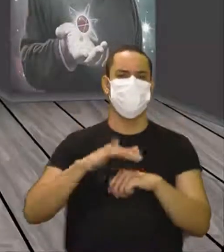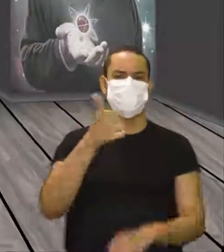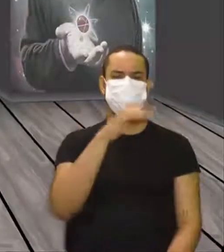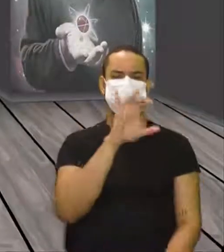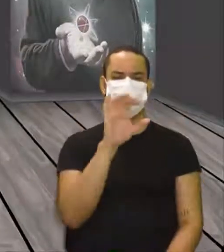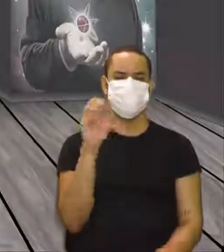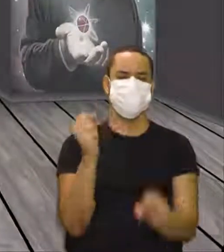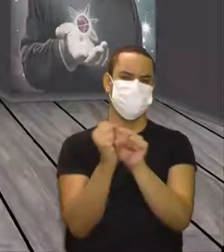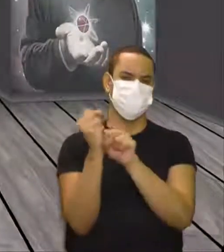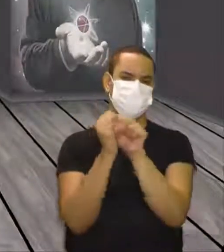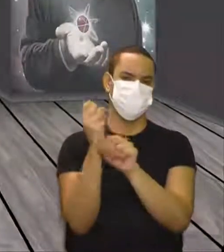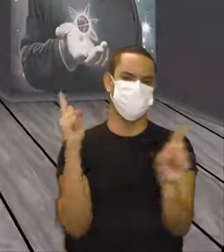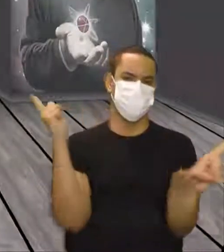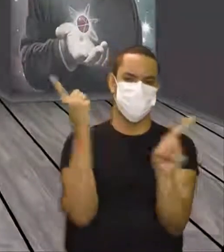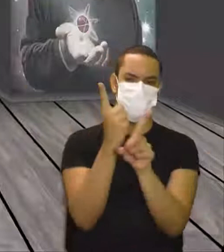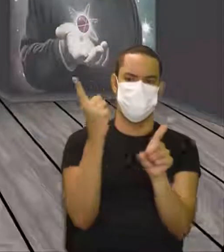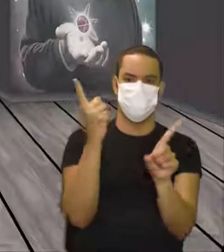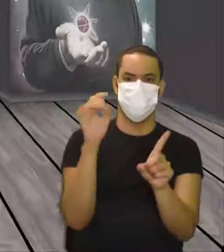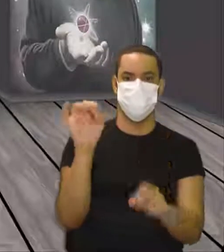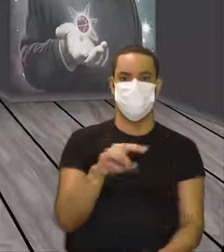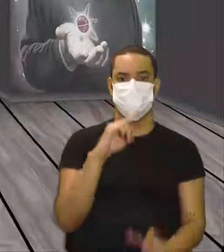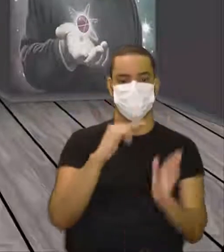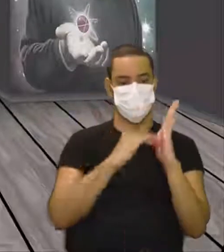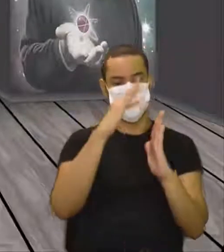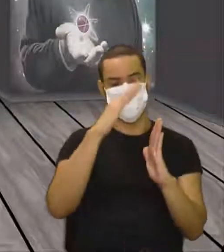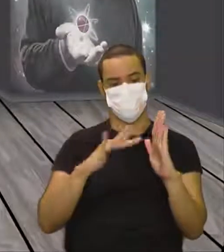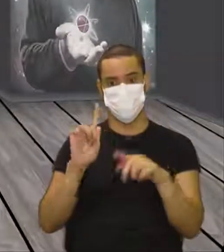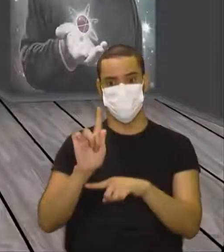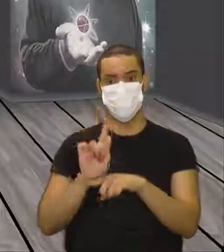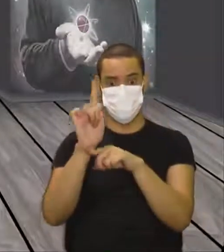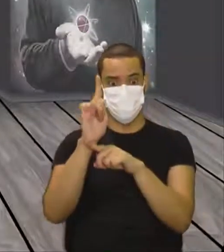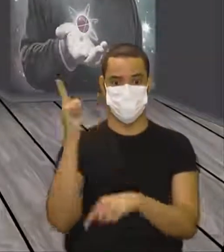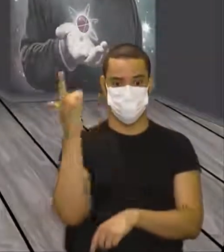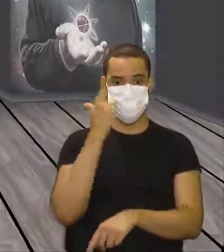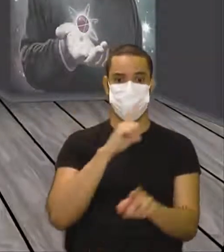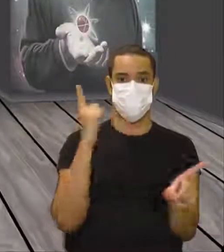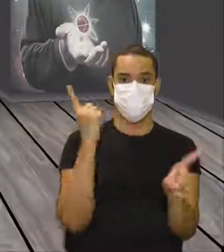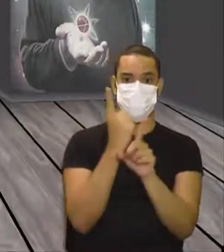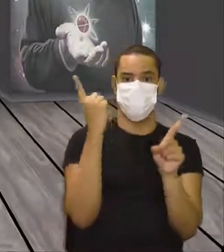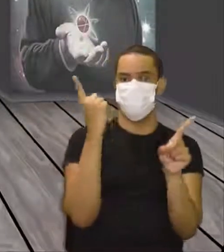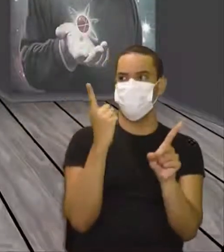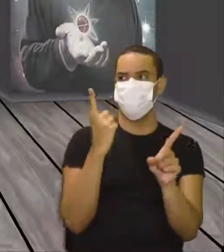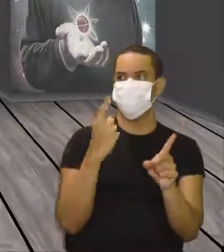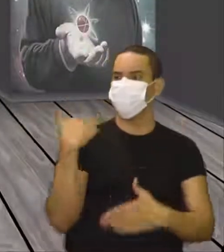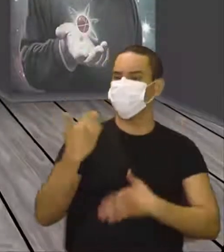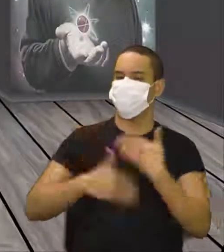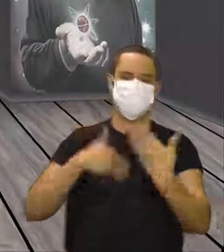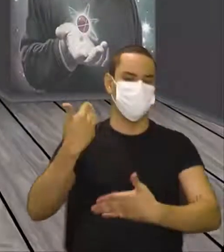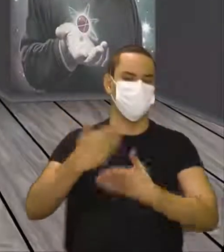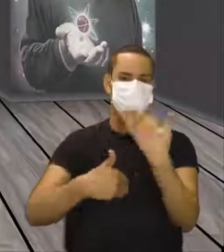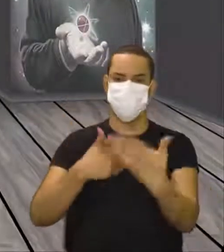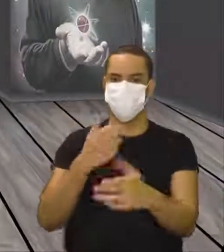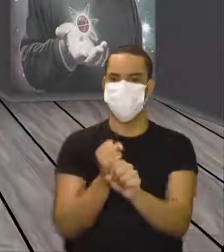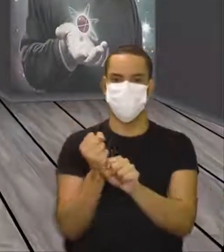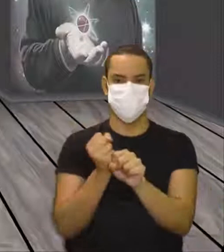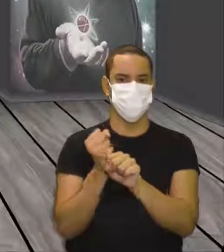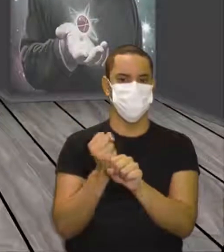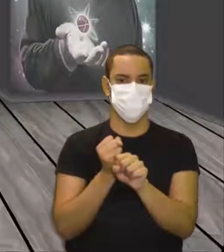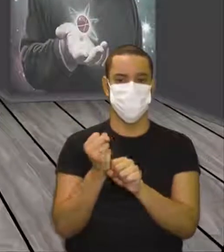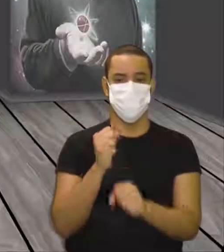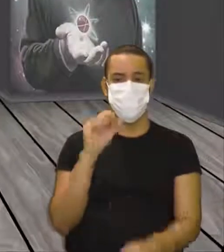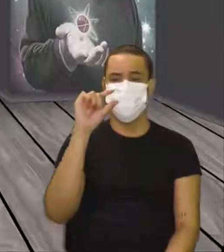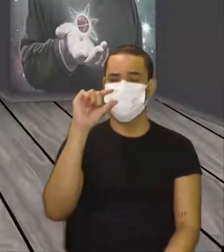aí para ser encontrada. Ou as ondas gravitacionais, né, conseguiram detectar ondas gravitacionais, uma distorção de espaço-tempo que é